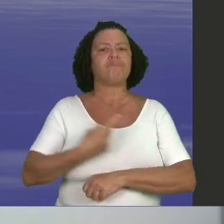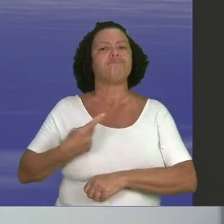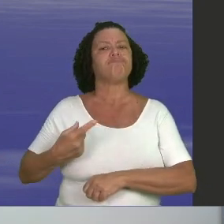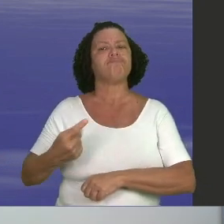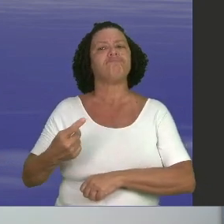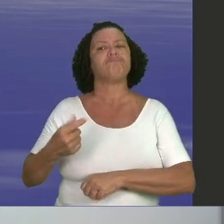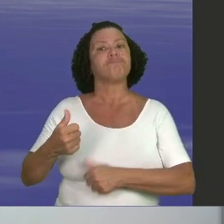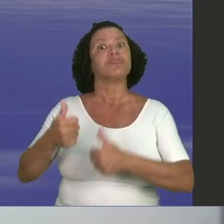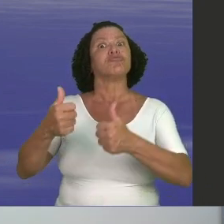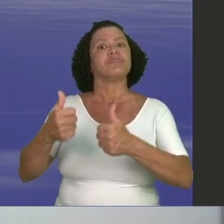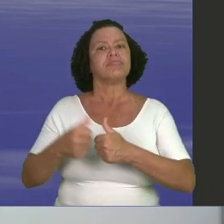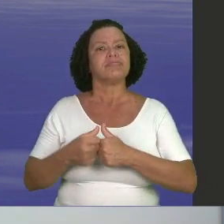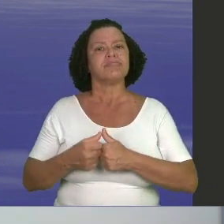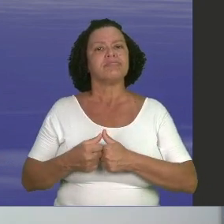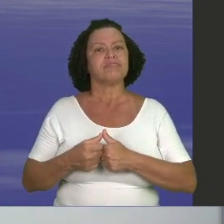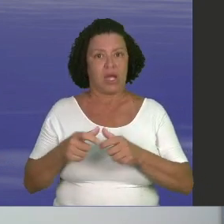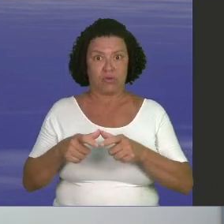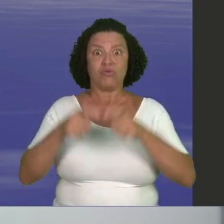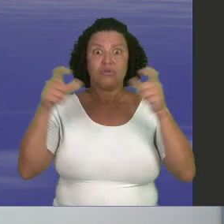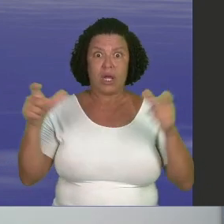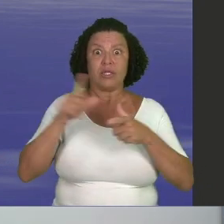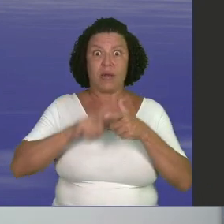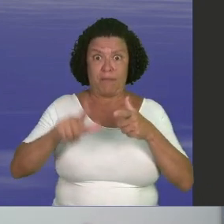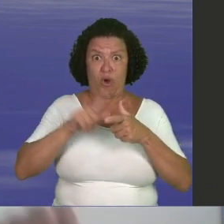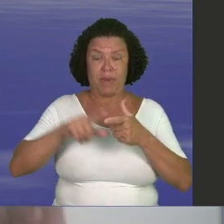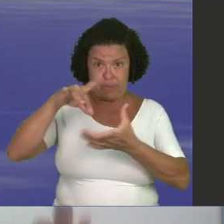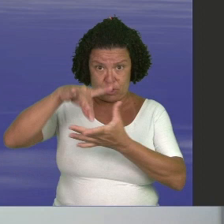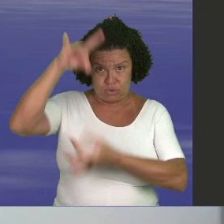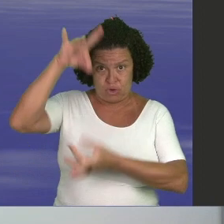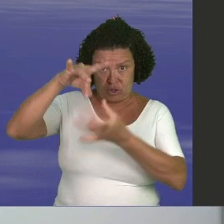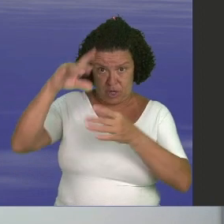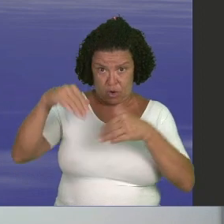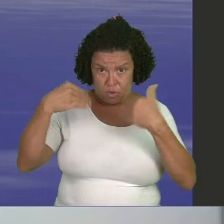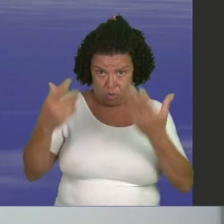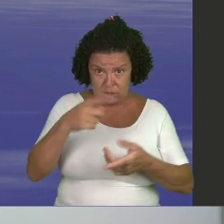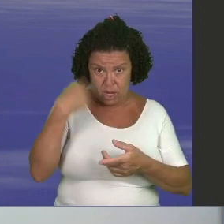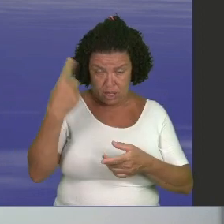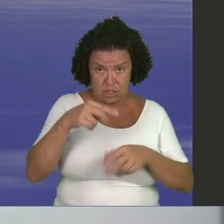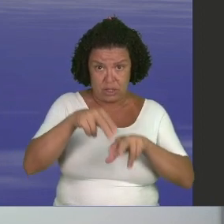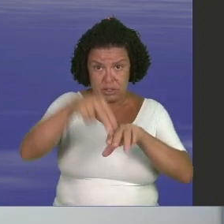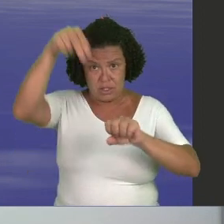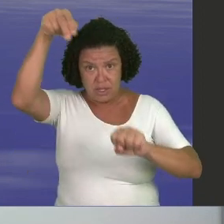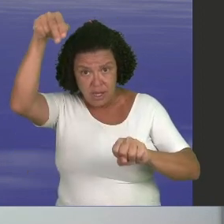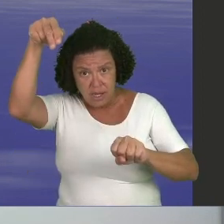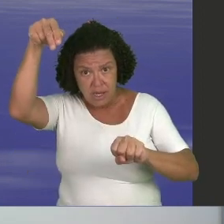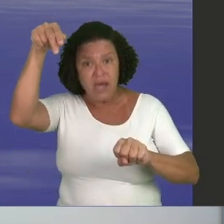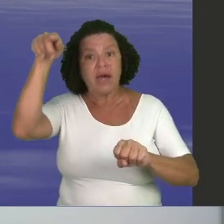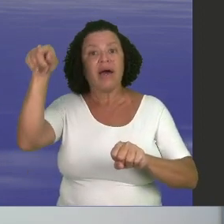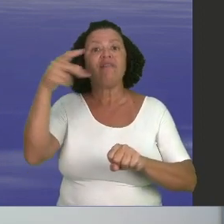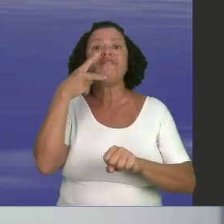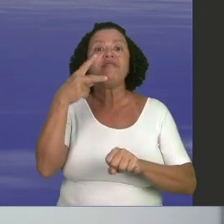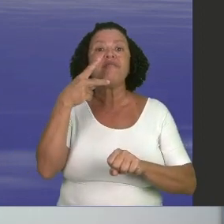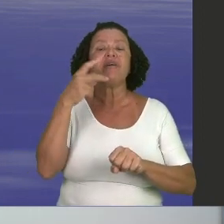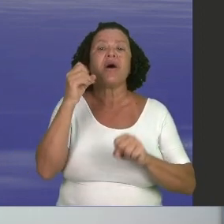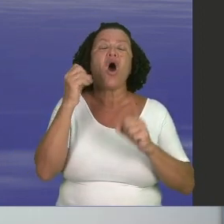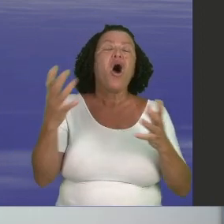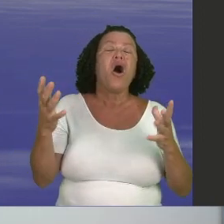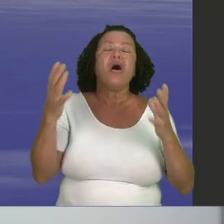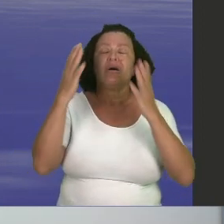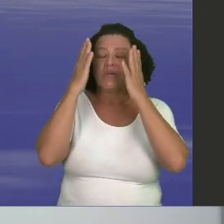produtiva. Um dos grandes problemas dos espíritos quando desencarnam é falarem: "Oh, meu